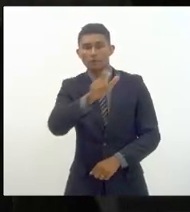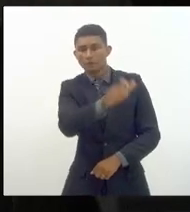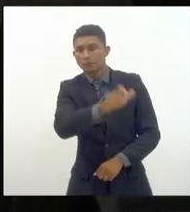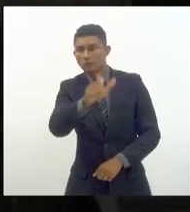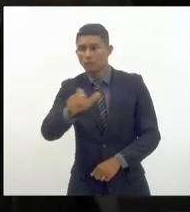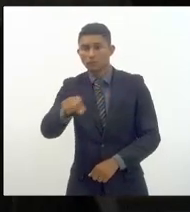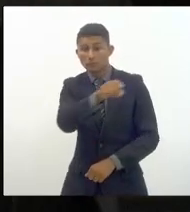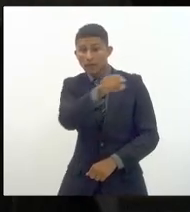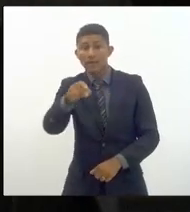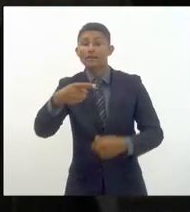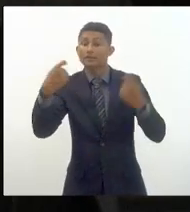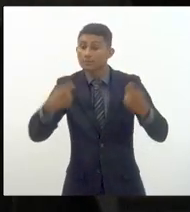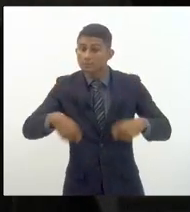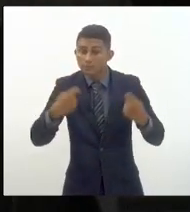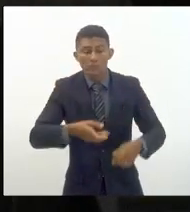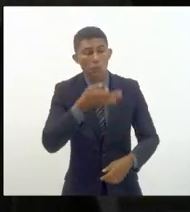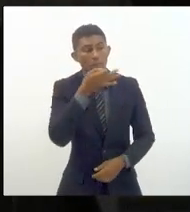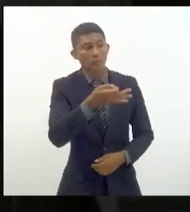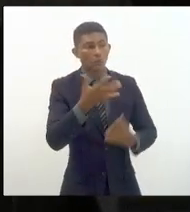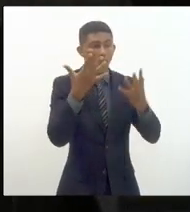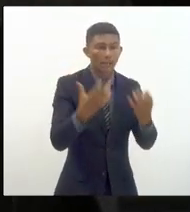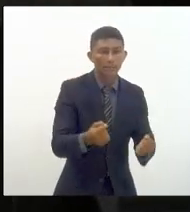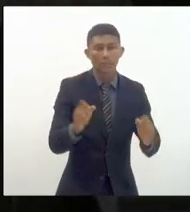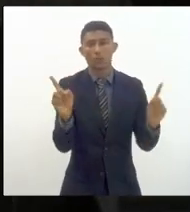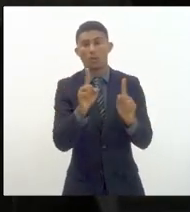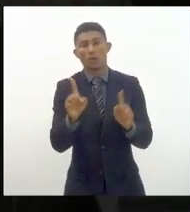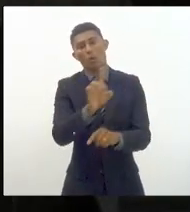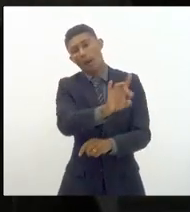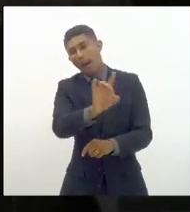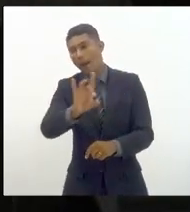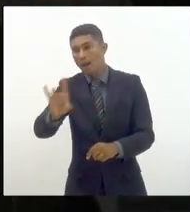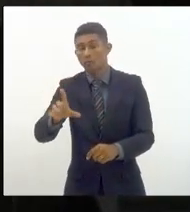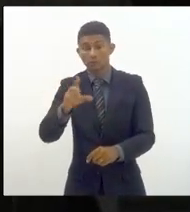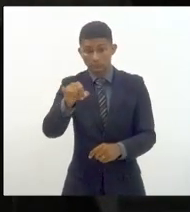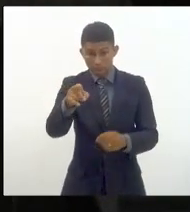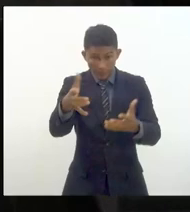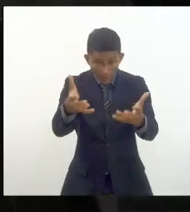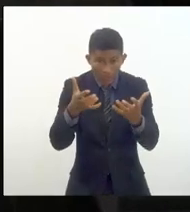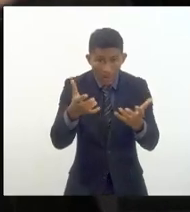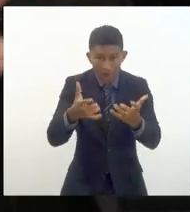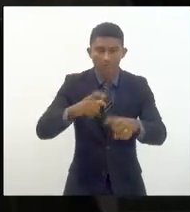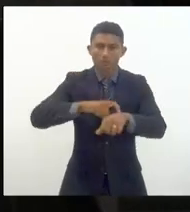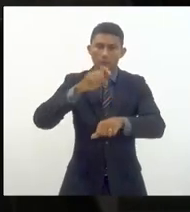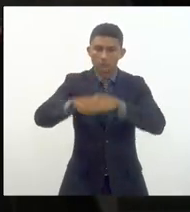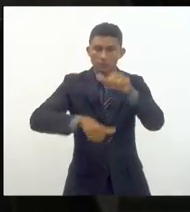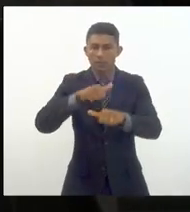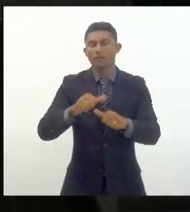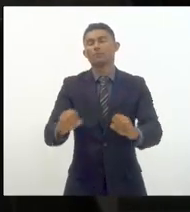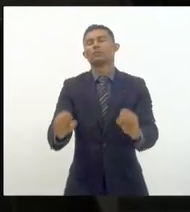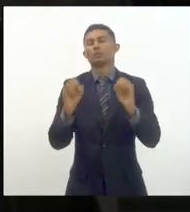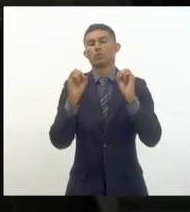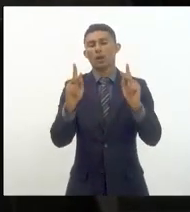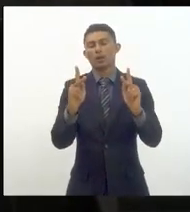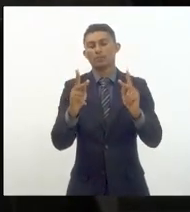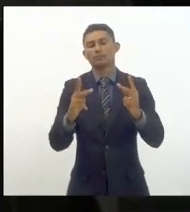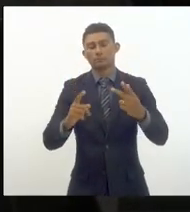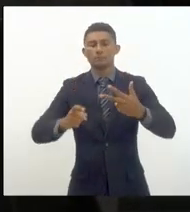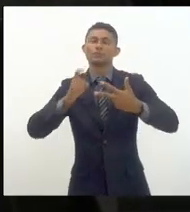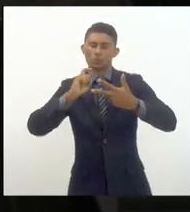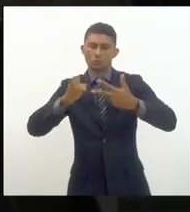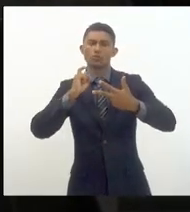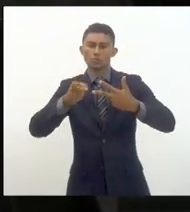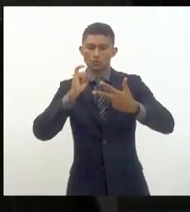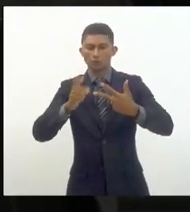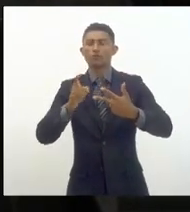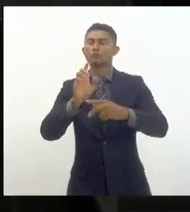sobre seu desejo de mudar de regime de trabalho não é se ele quiser mudar de Jardim trabalho e terá um instrumento que o poder executivo vai